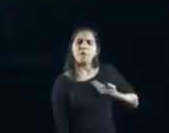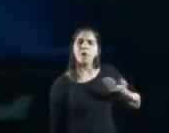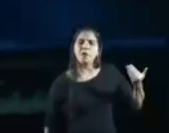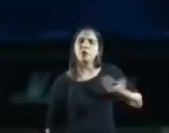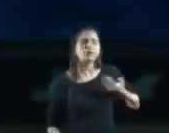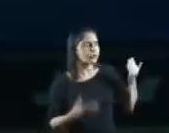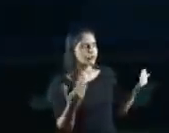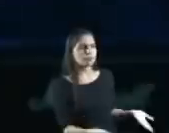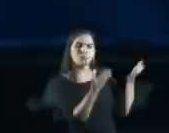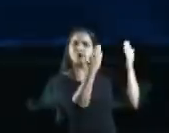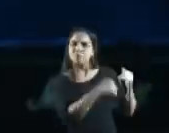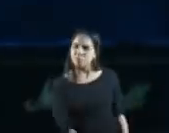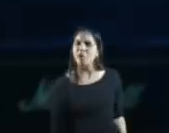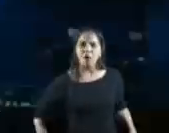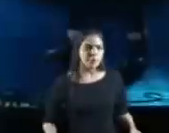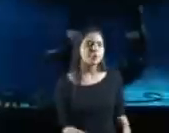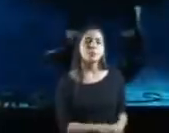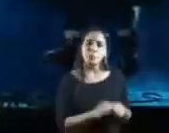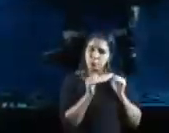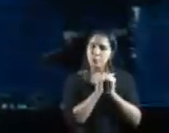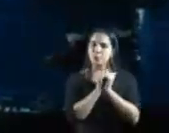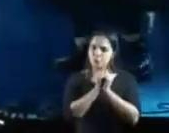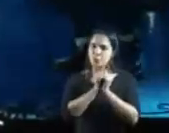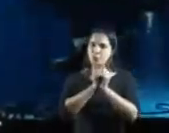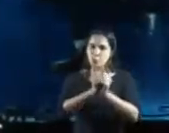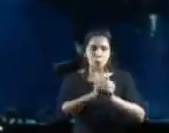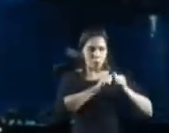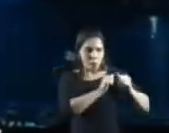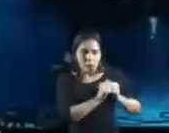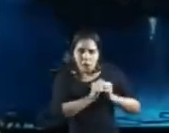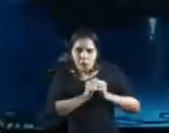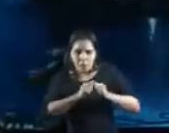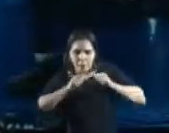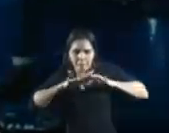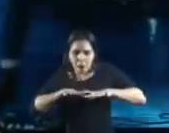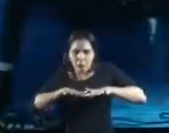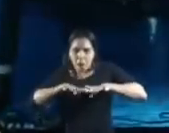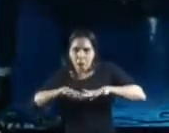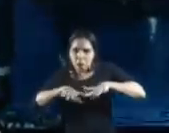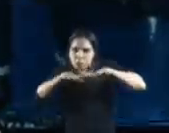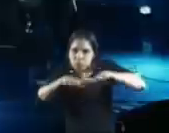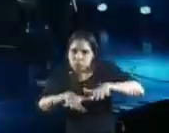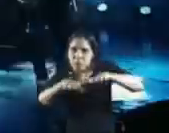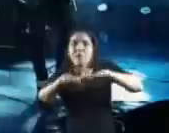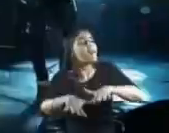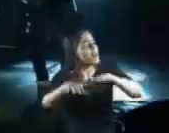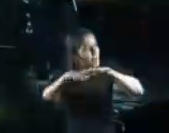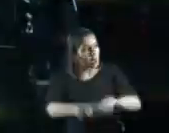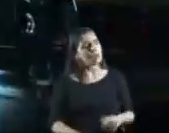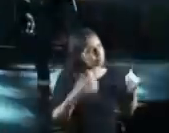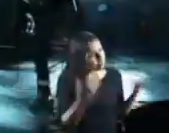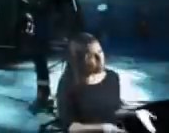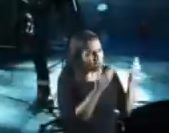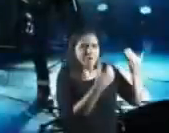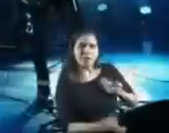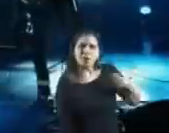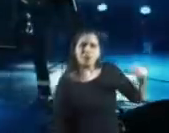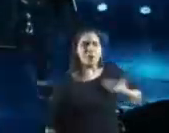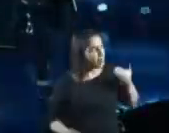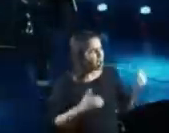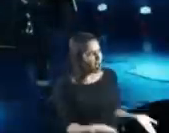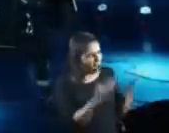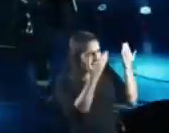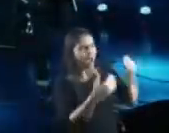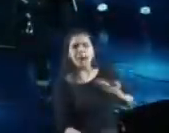camarada, avante, junta a tua nossa voz. Avante, camarada,